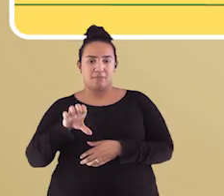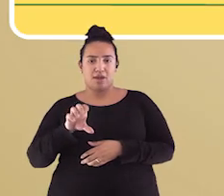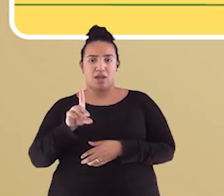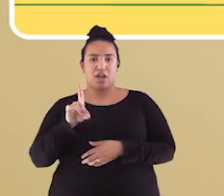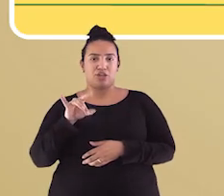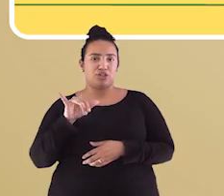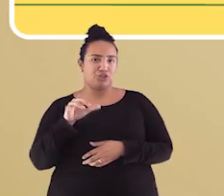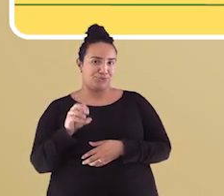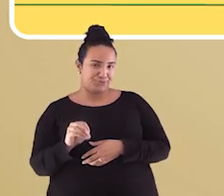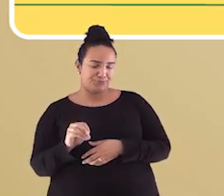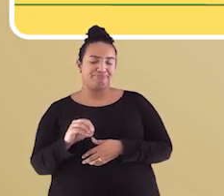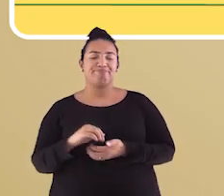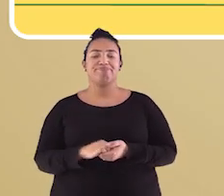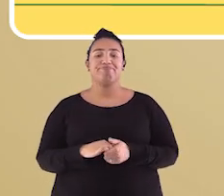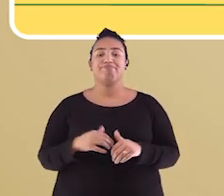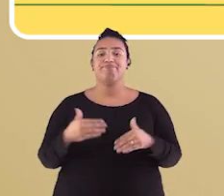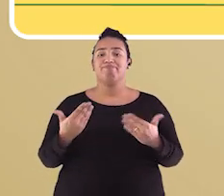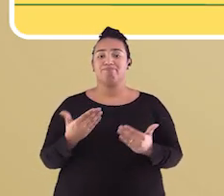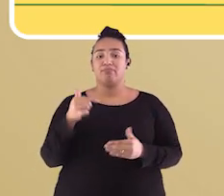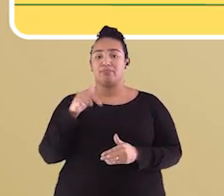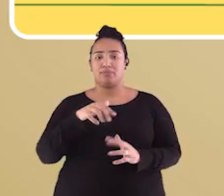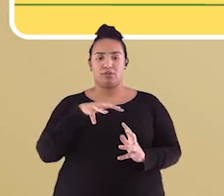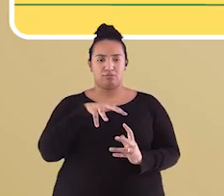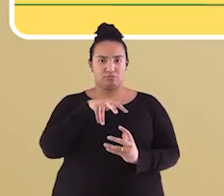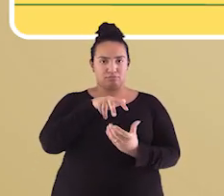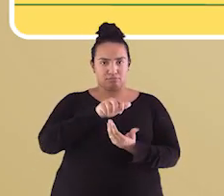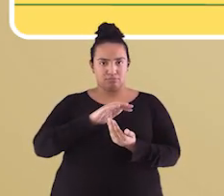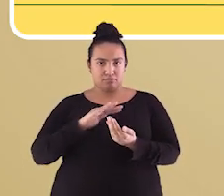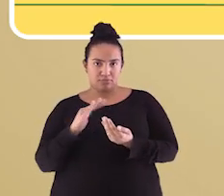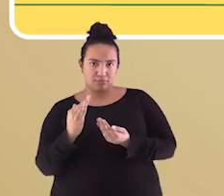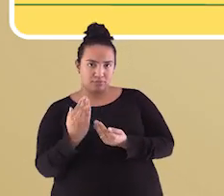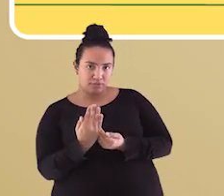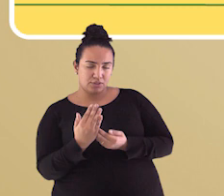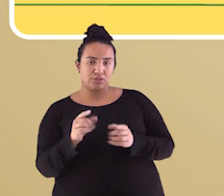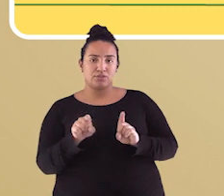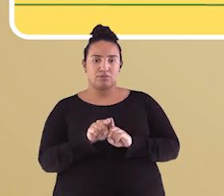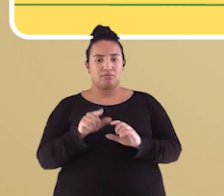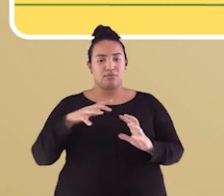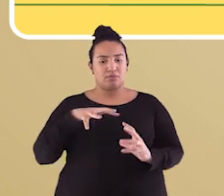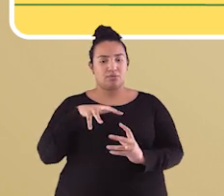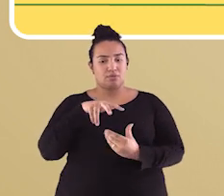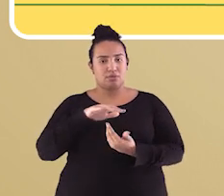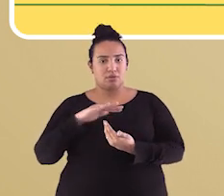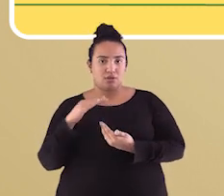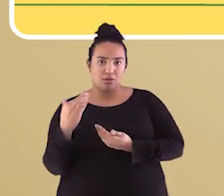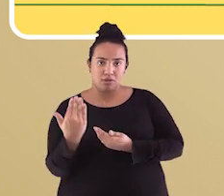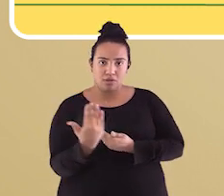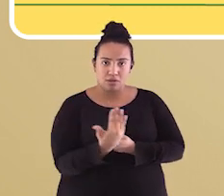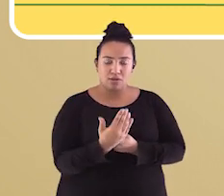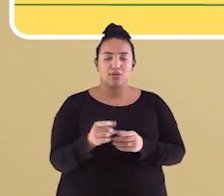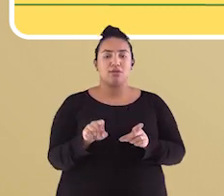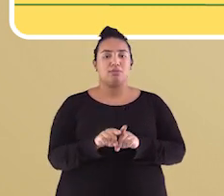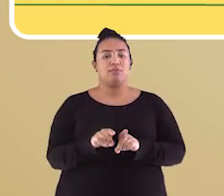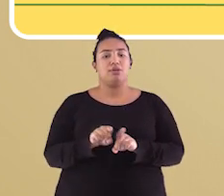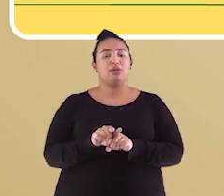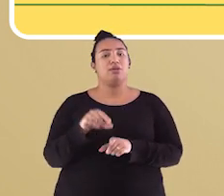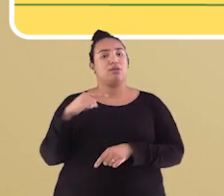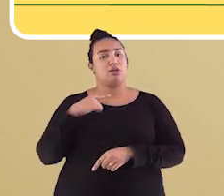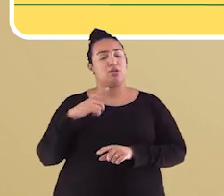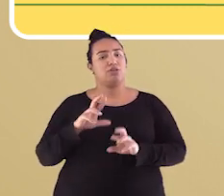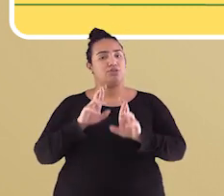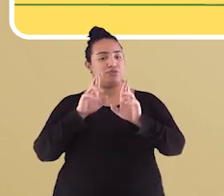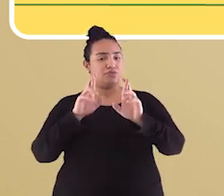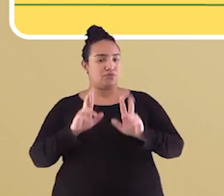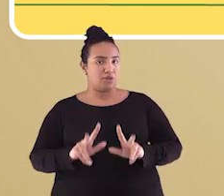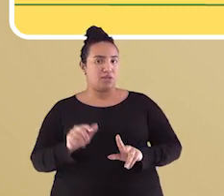As divisões entre Oriente e Ocidente também estão interligadas às diferenças étnico-culturais e